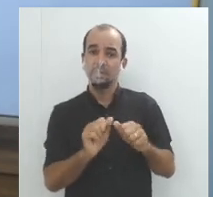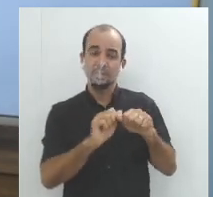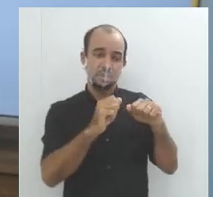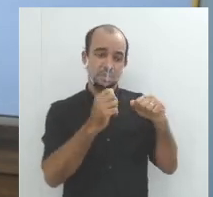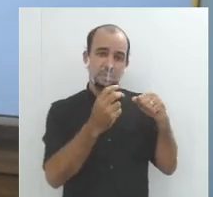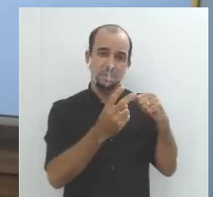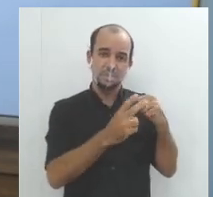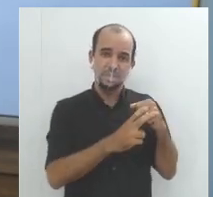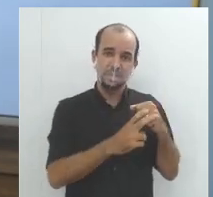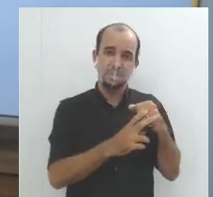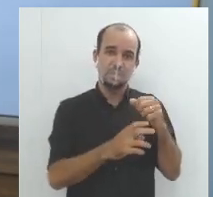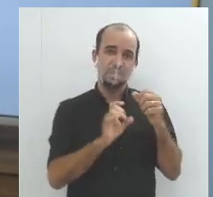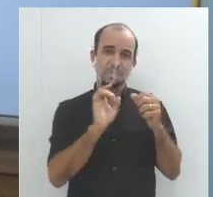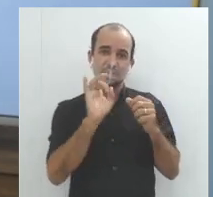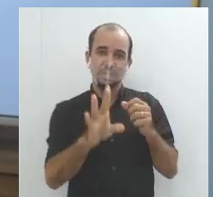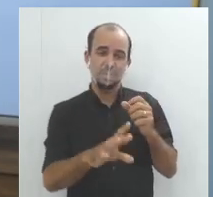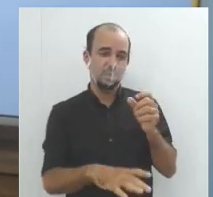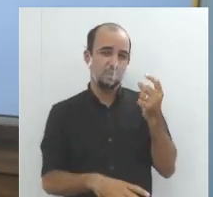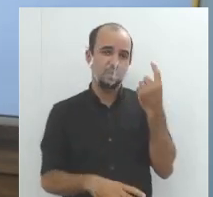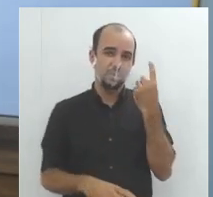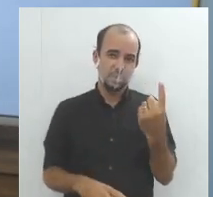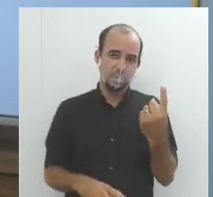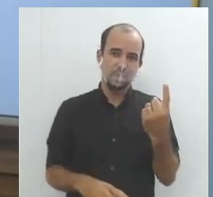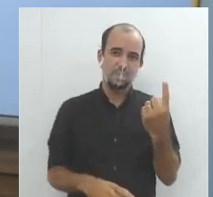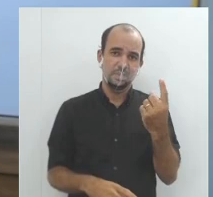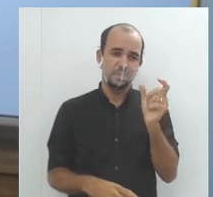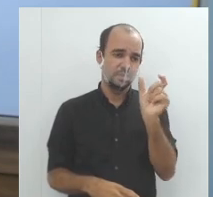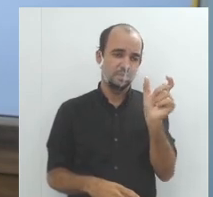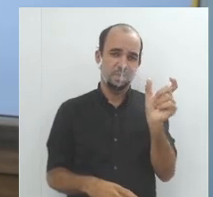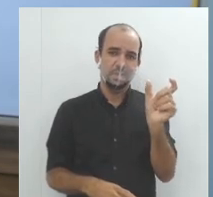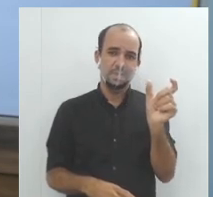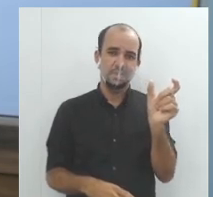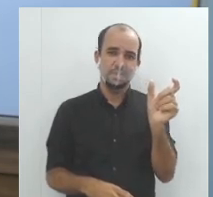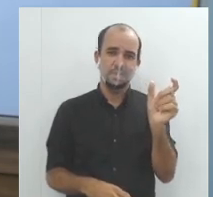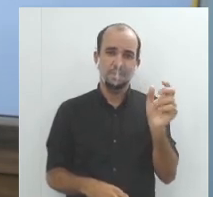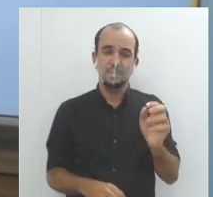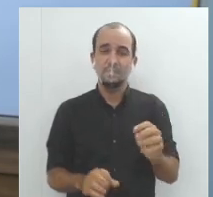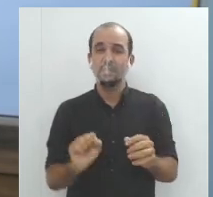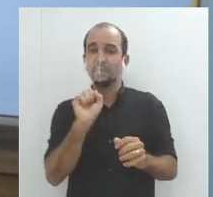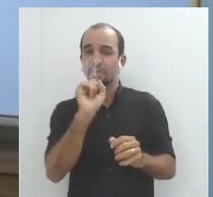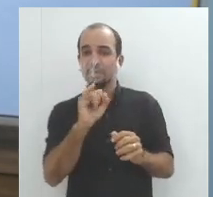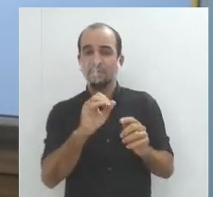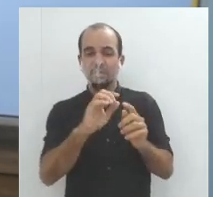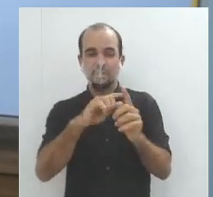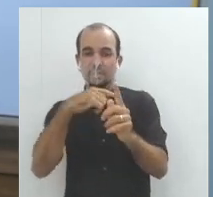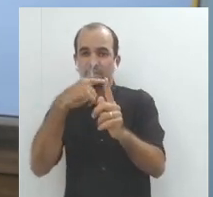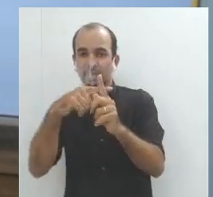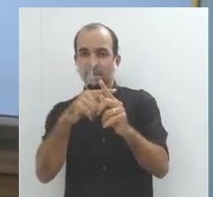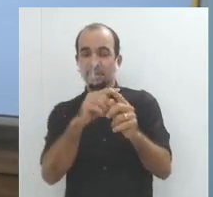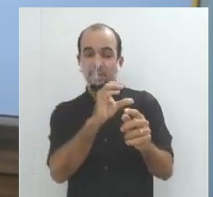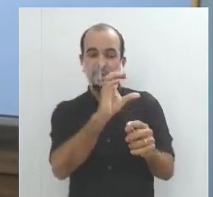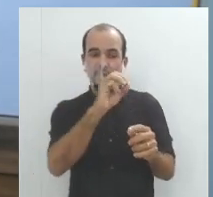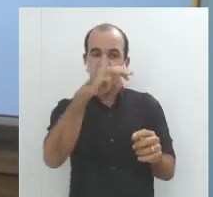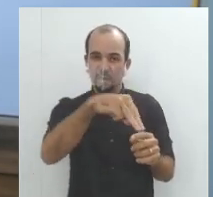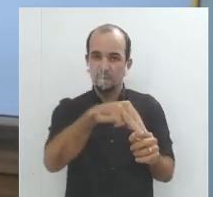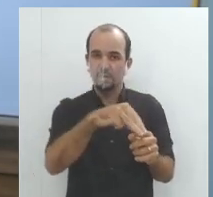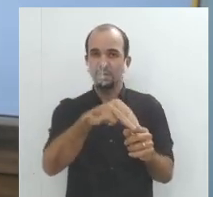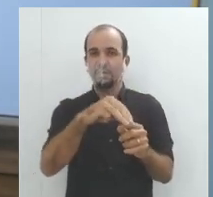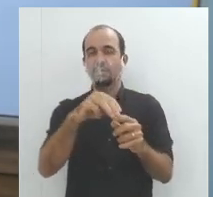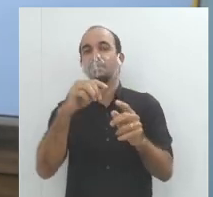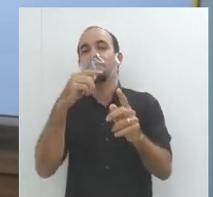uma palavra só, no caso, desesperadamente. Mas se eu coloco com desespero, não é um advérbio, é uma